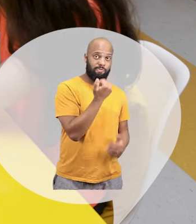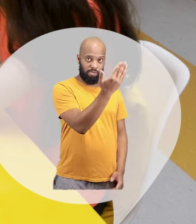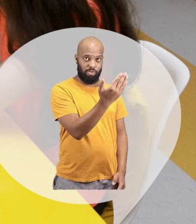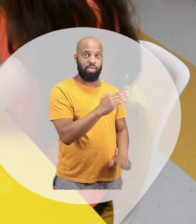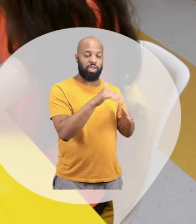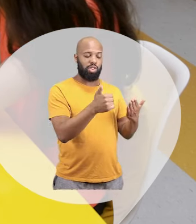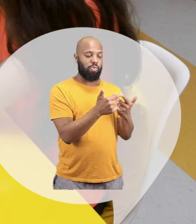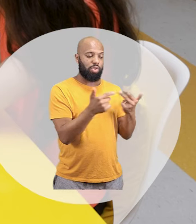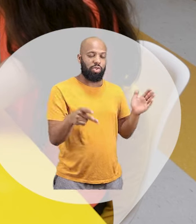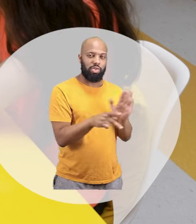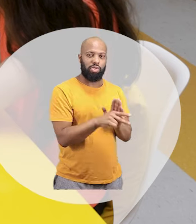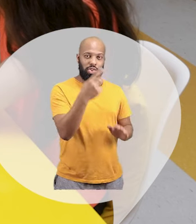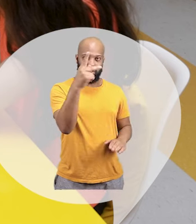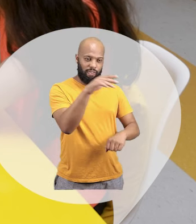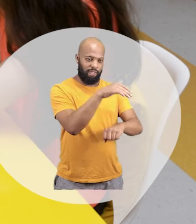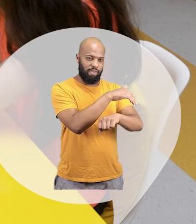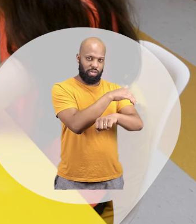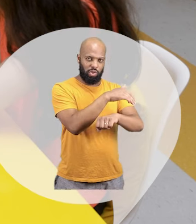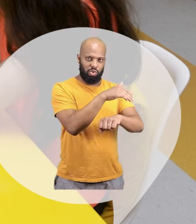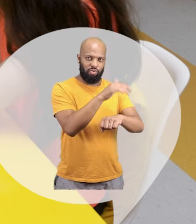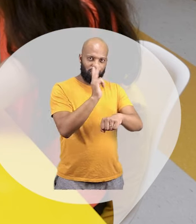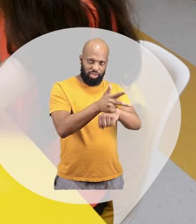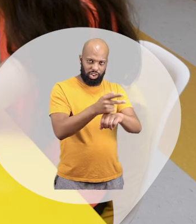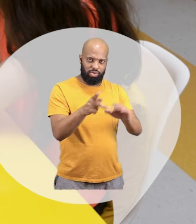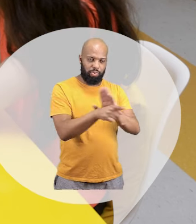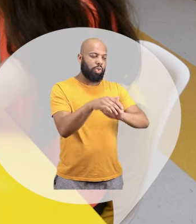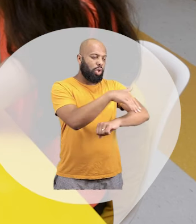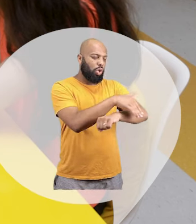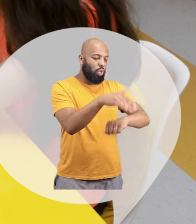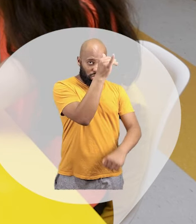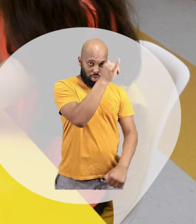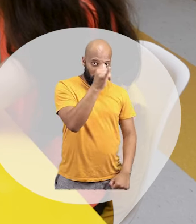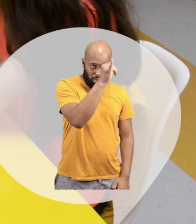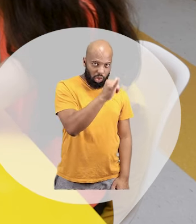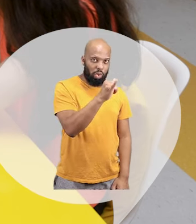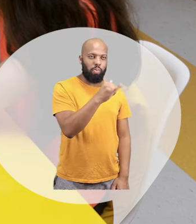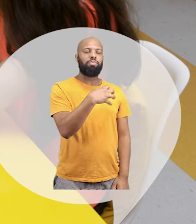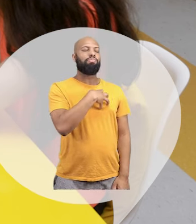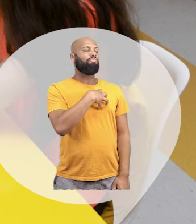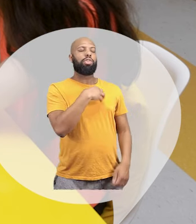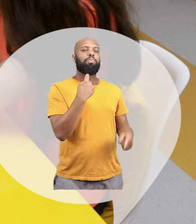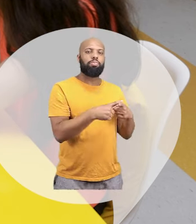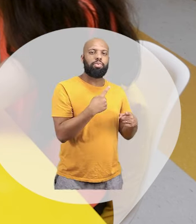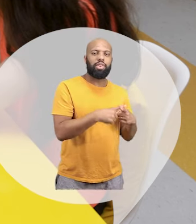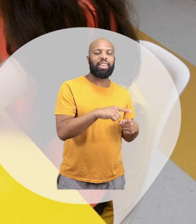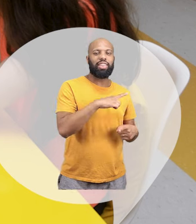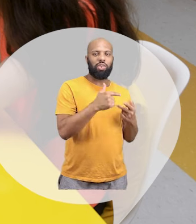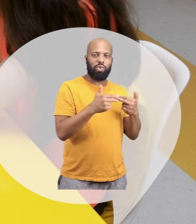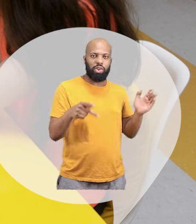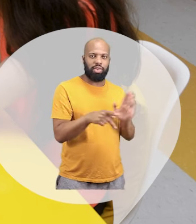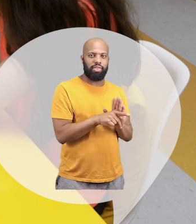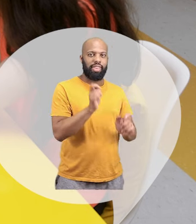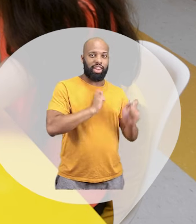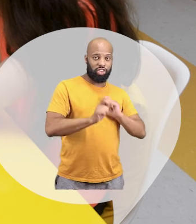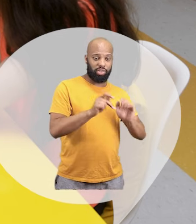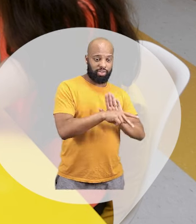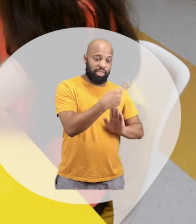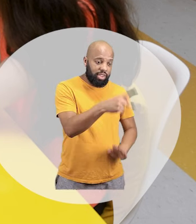uma das coisas do teu vídeo dos bobos que me pega e que há muitos anos eu tenho isso com artistas locais